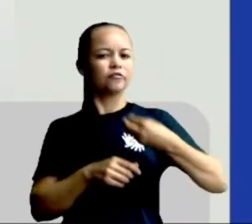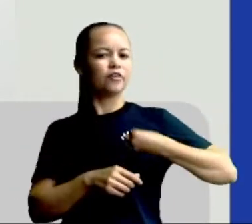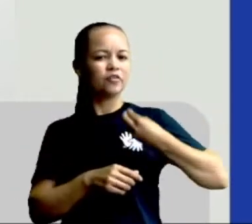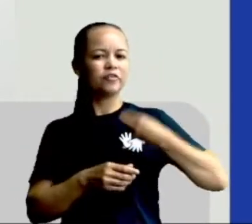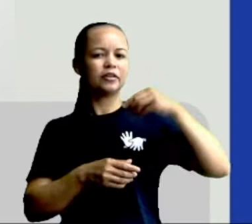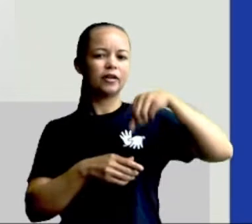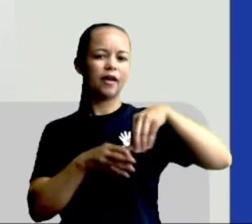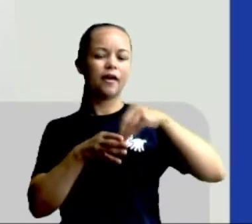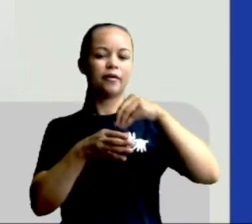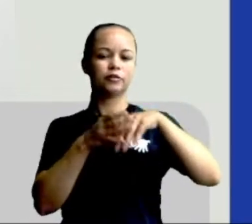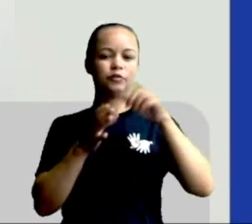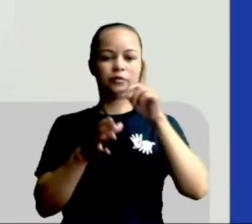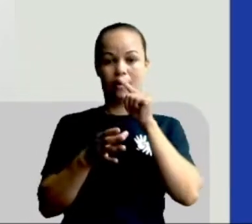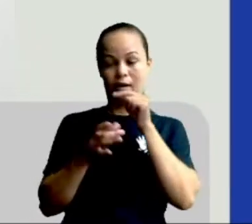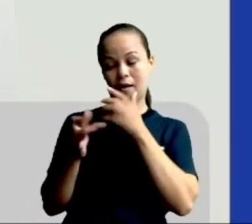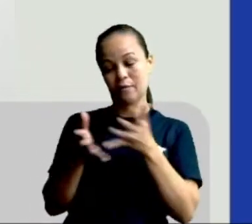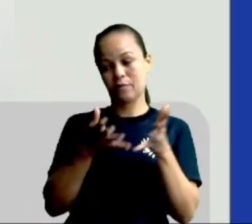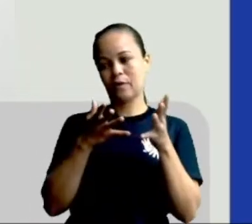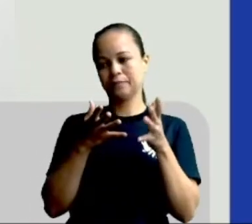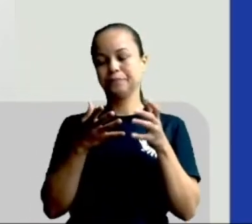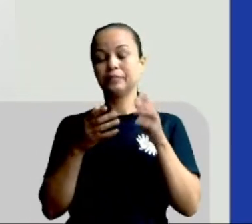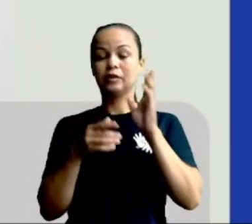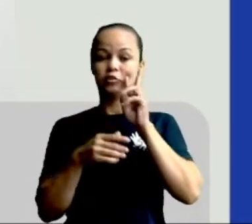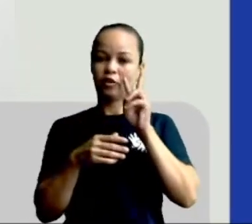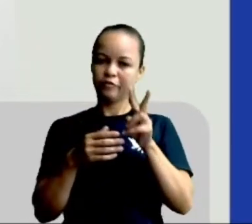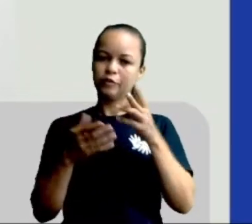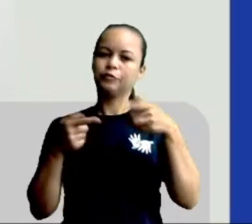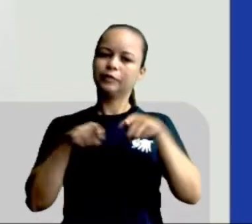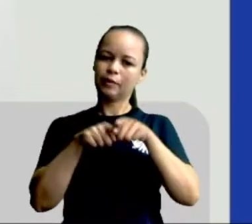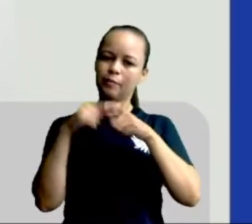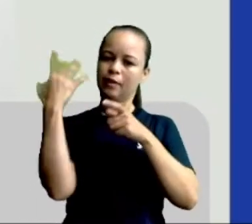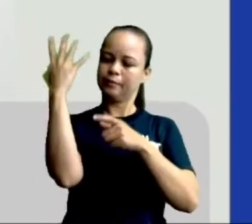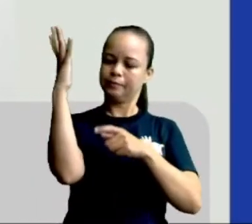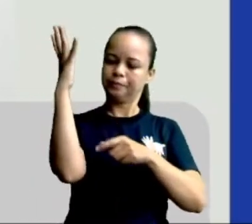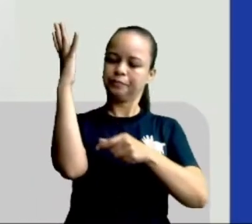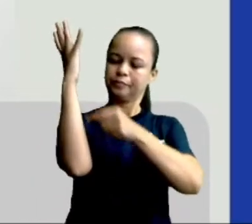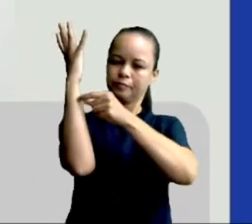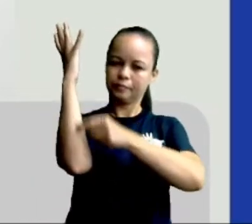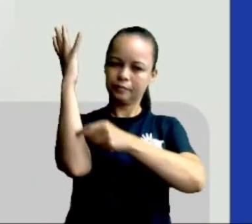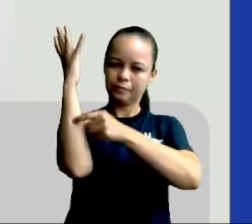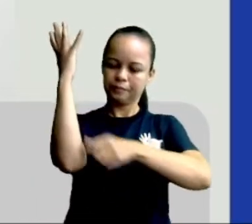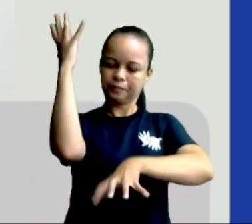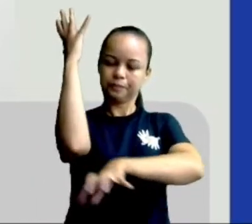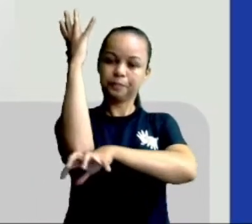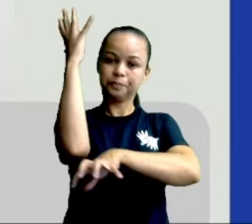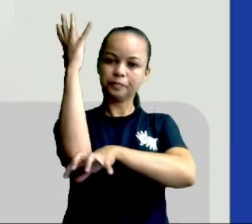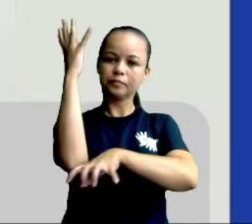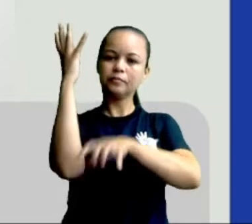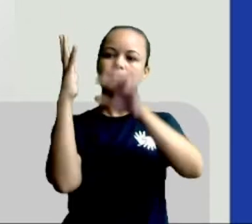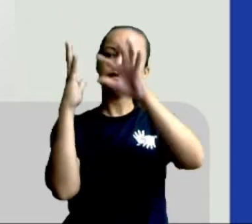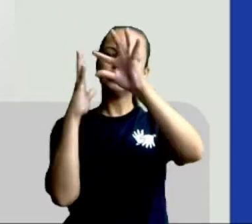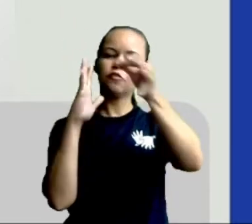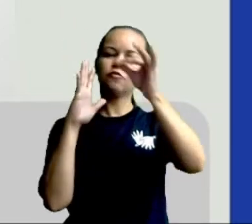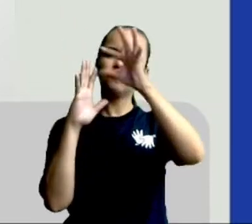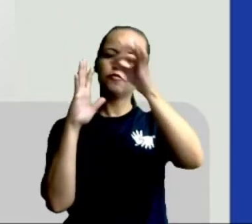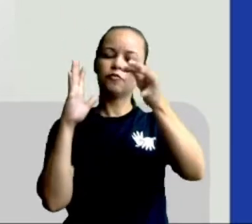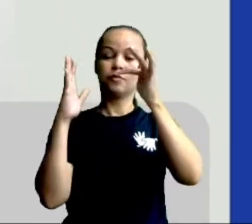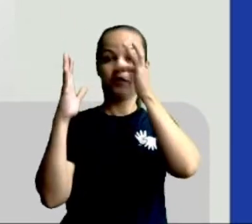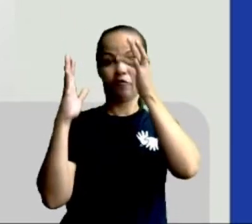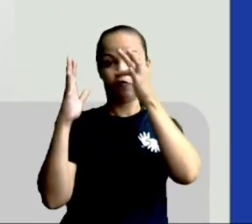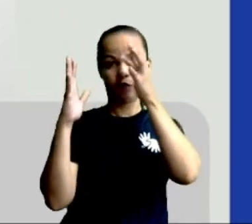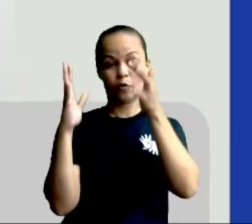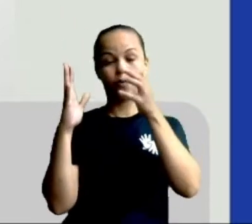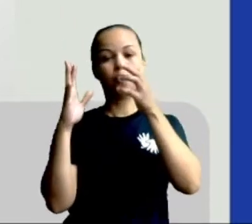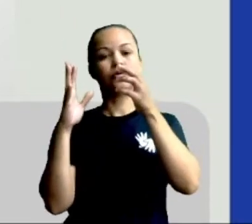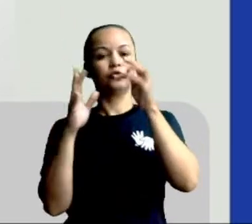plantas, né? Raiz, caule, folhas, frutos, flores